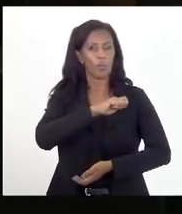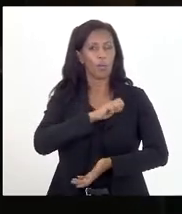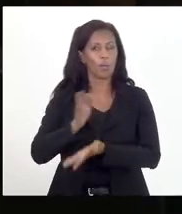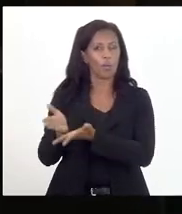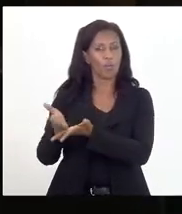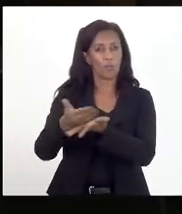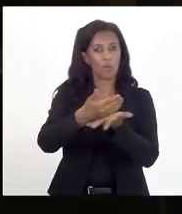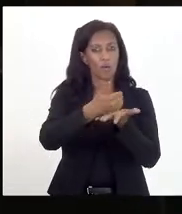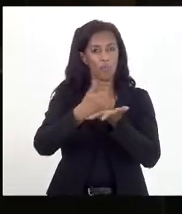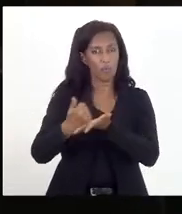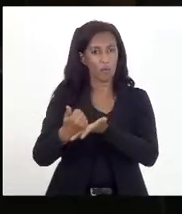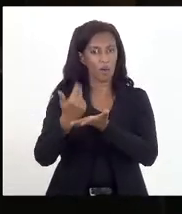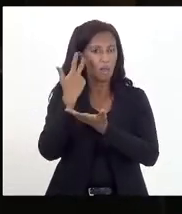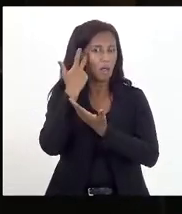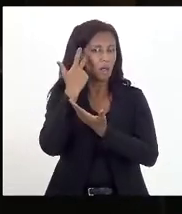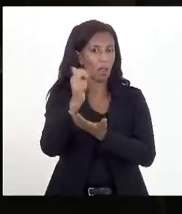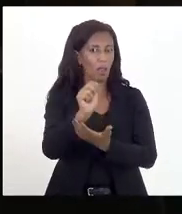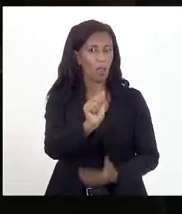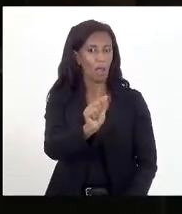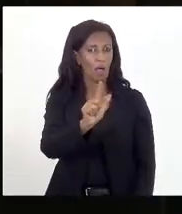verbas de natureza alimentar